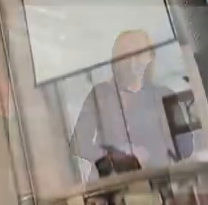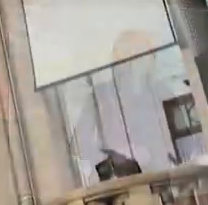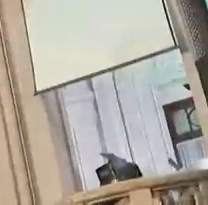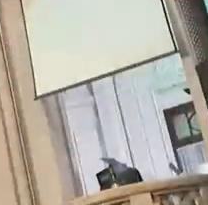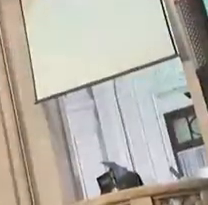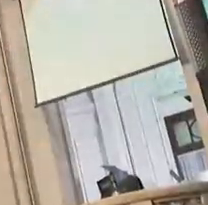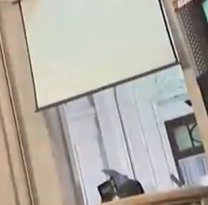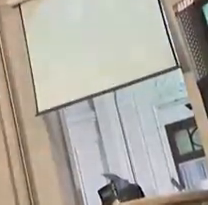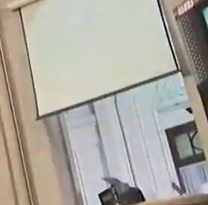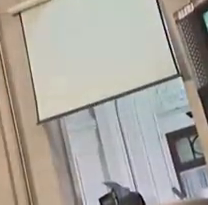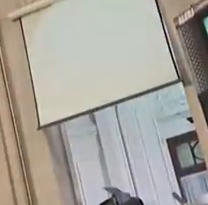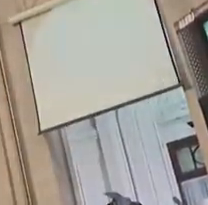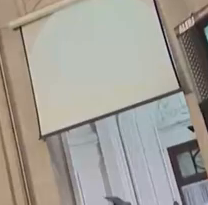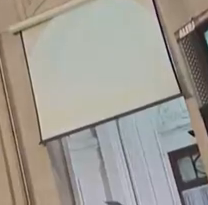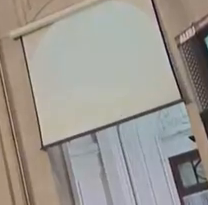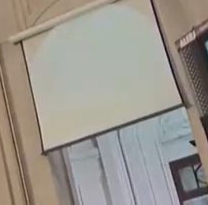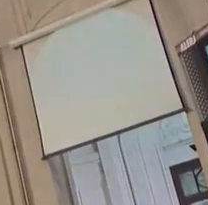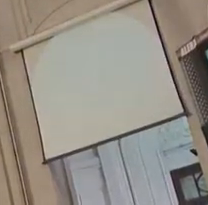São